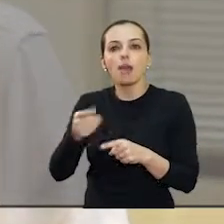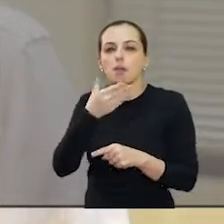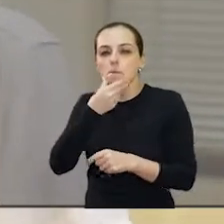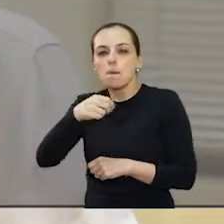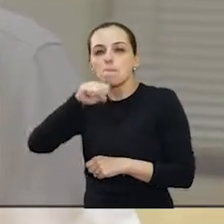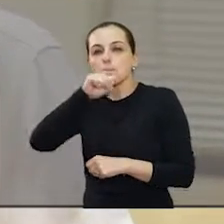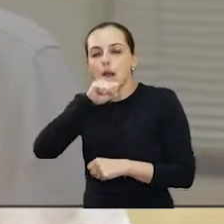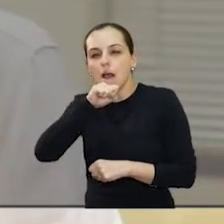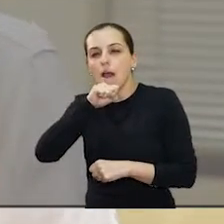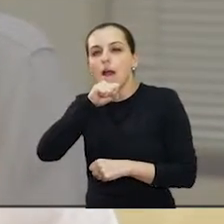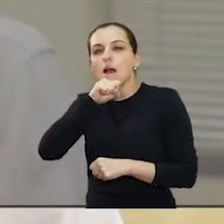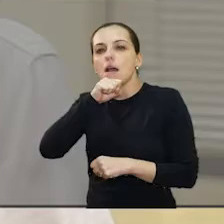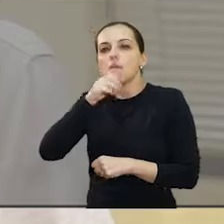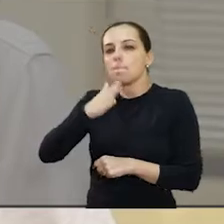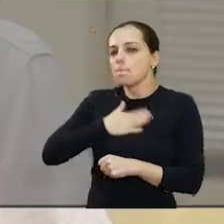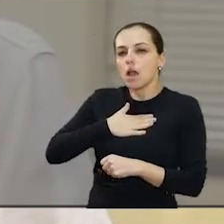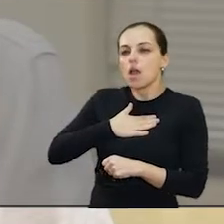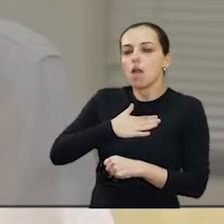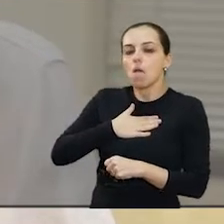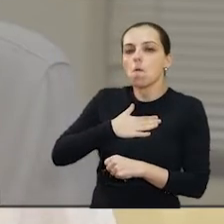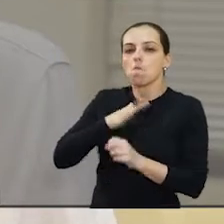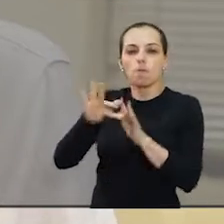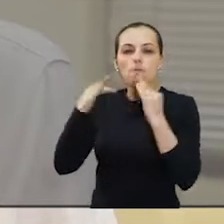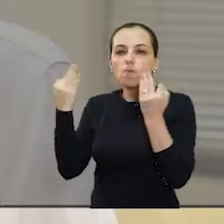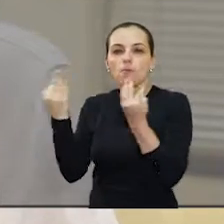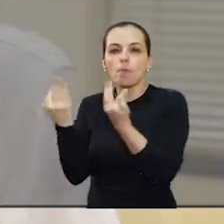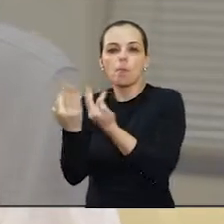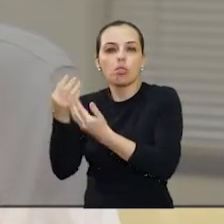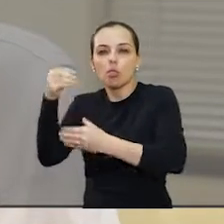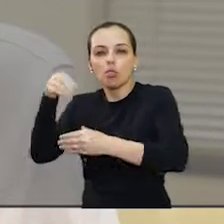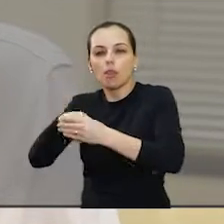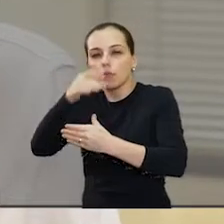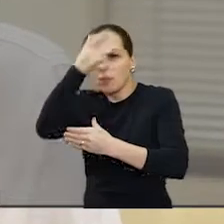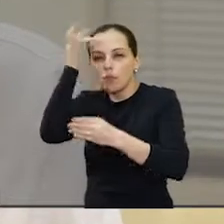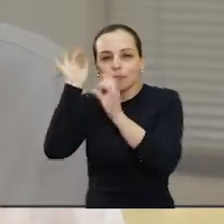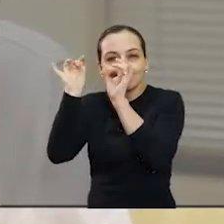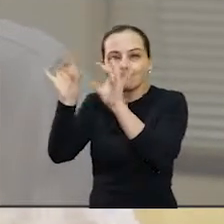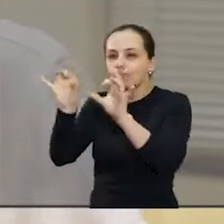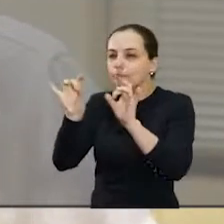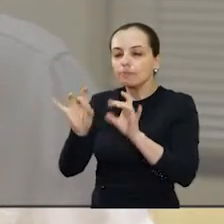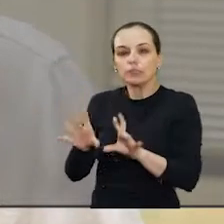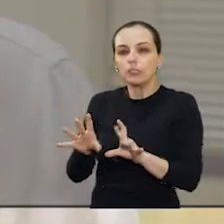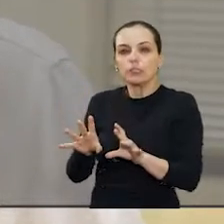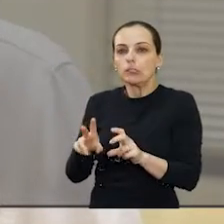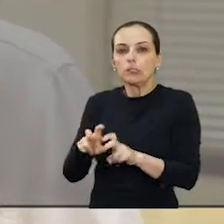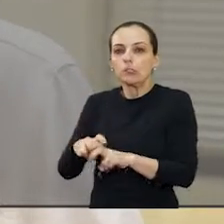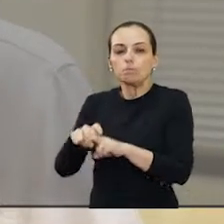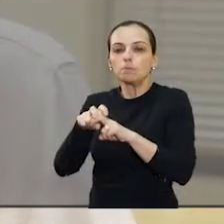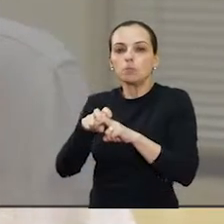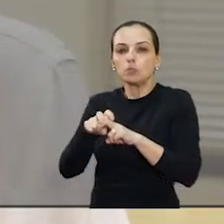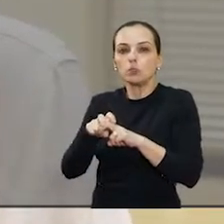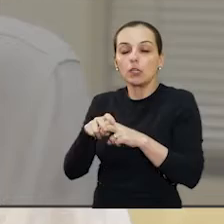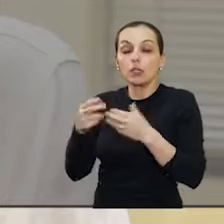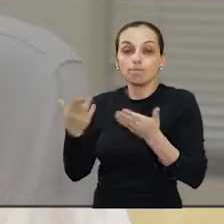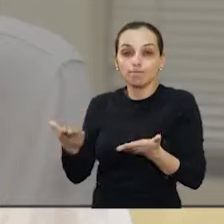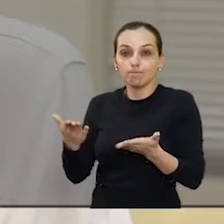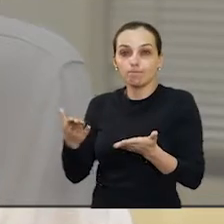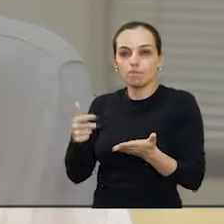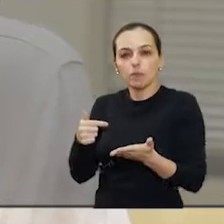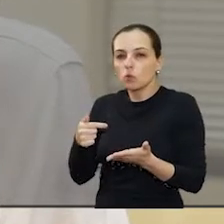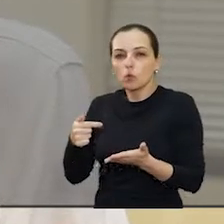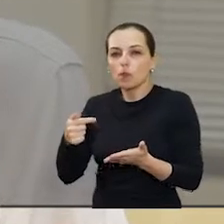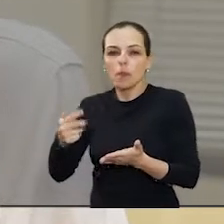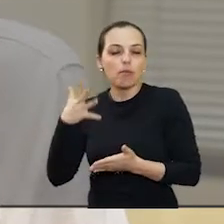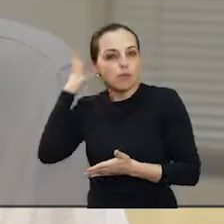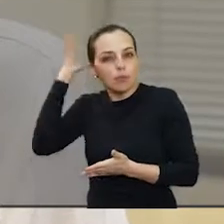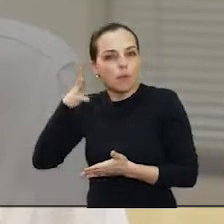dos meus irmãos, avô das minhas sobrinhas. Então, tudo que reverencia e traz de volta a